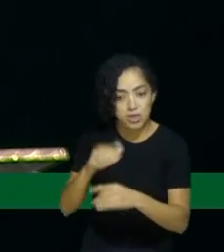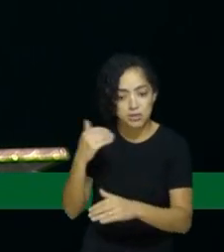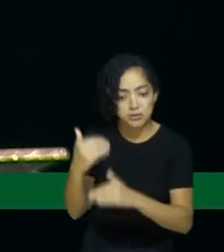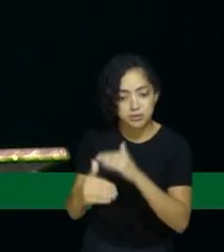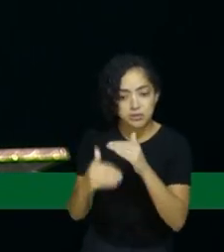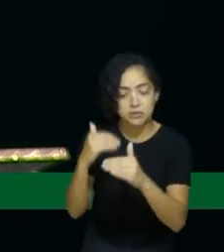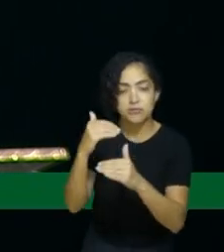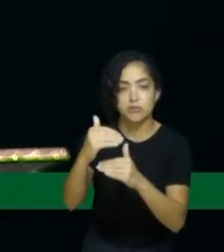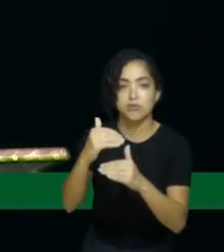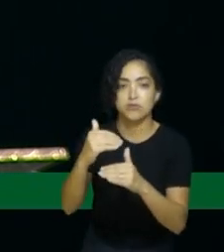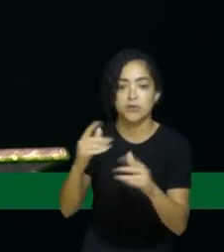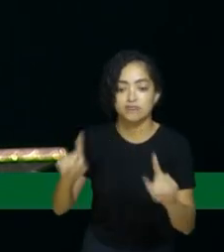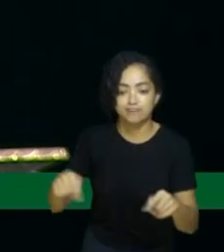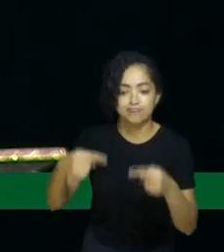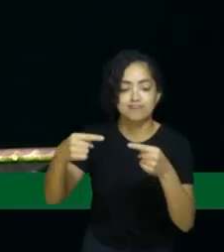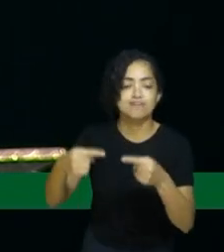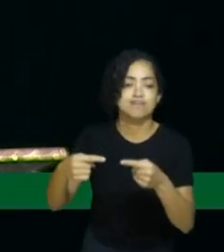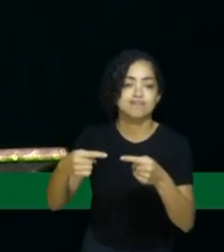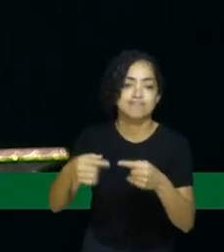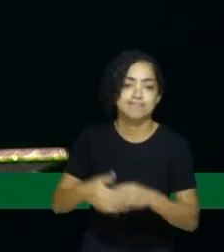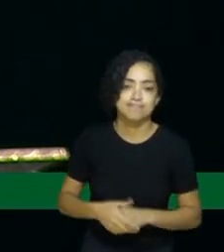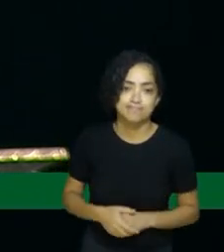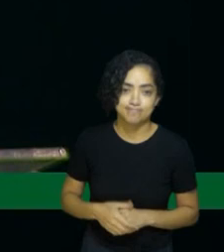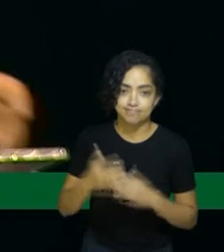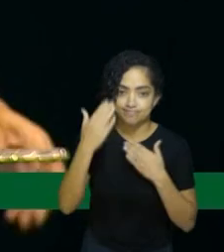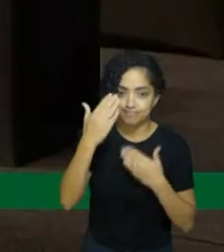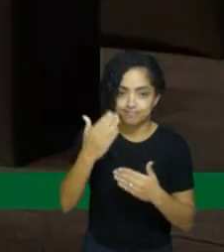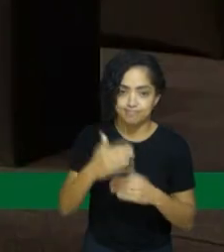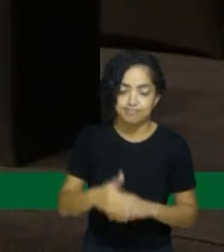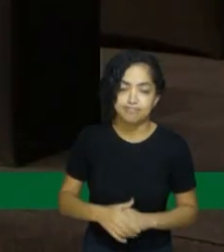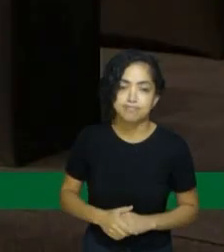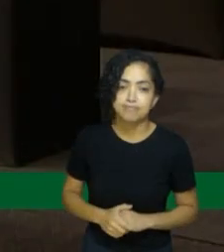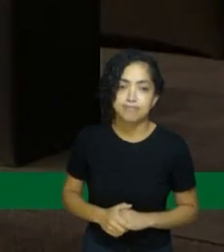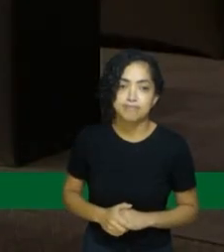para todos os desafios que tiverem nessa área Muito